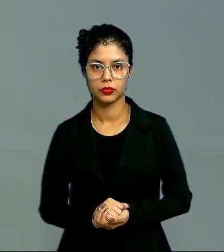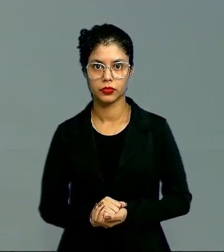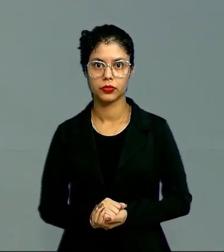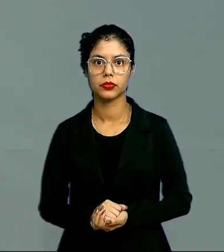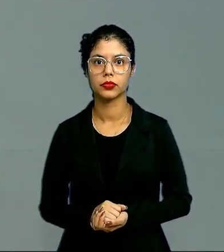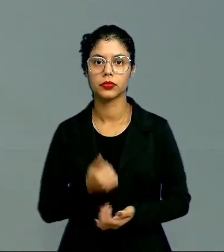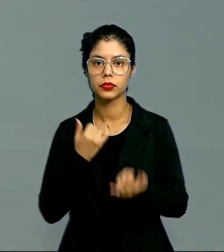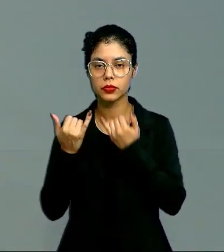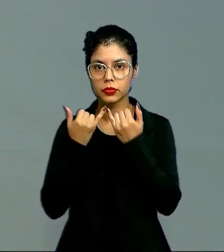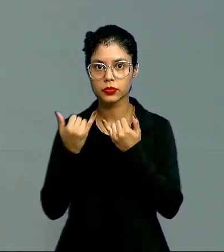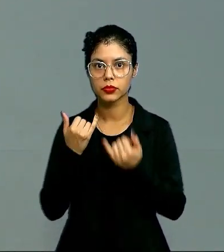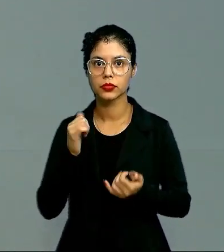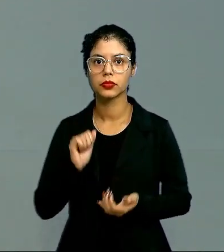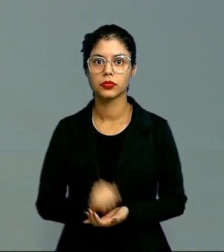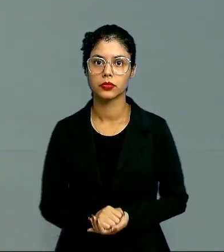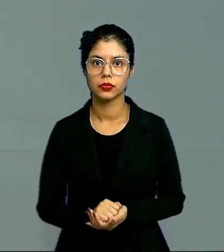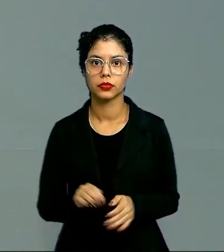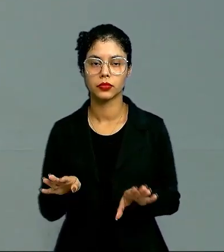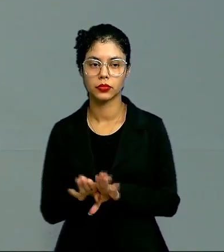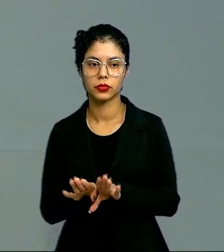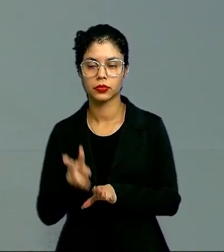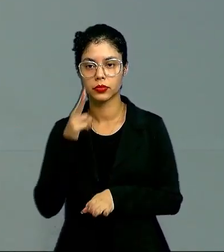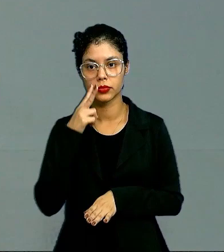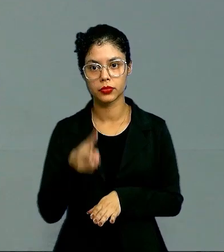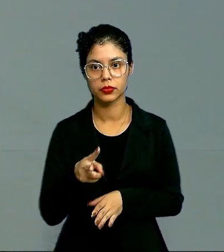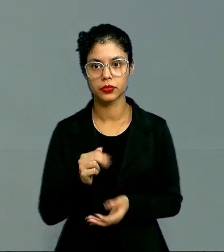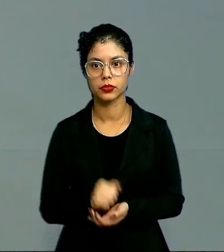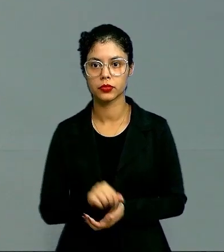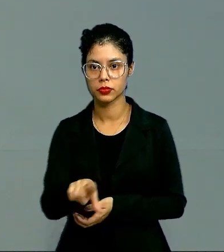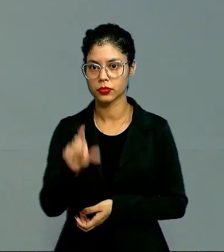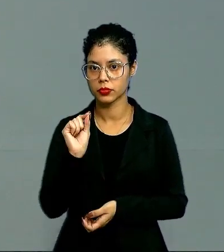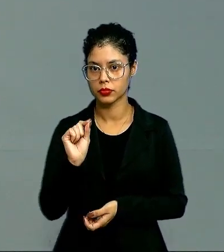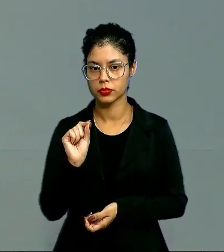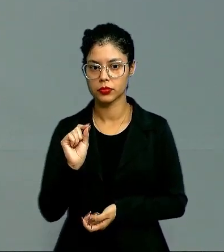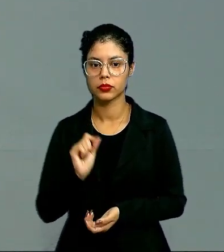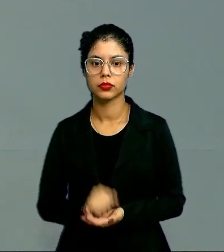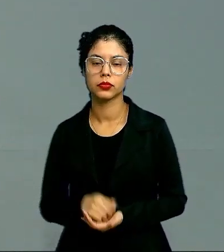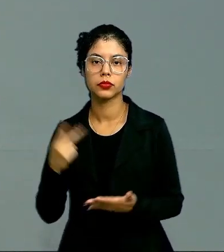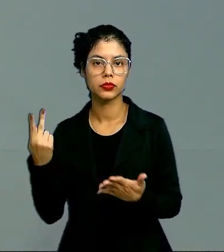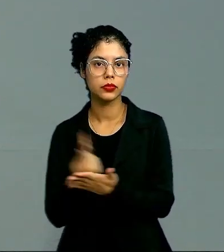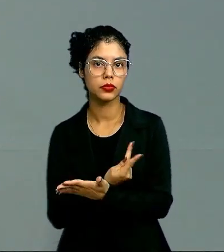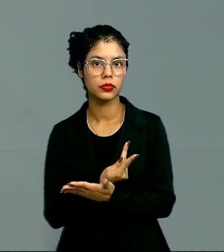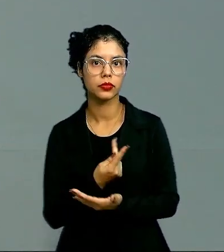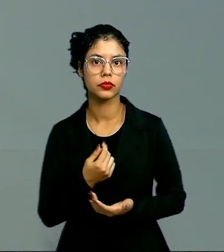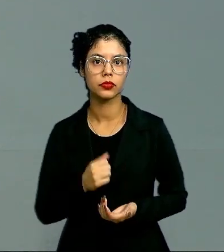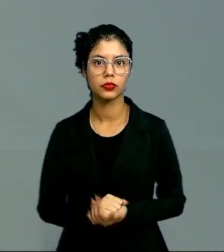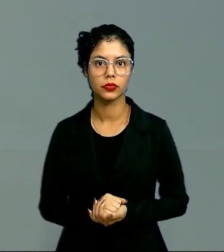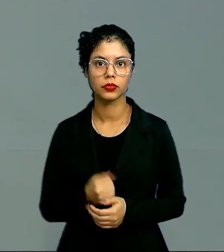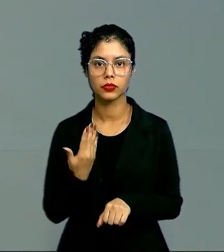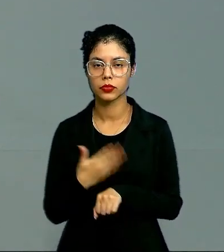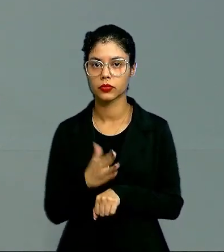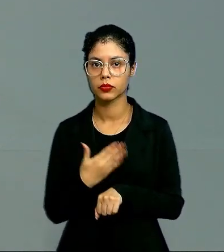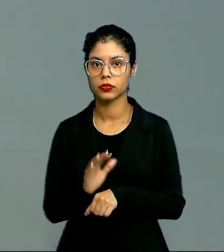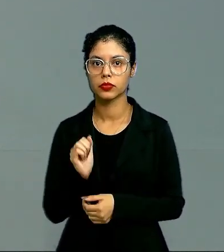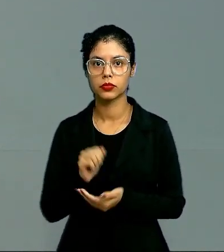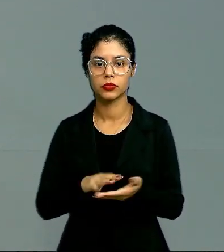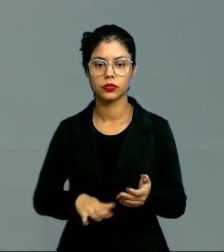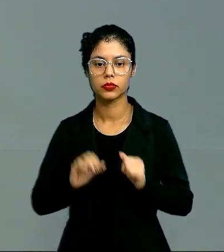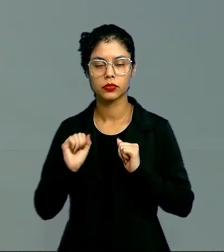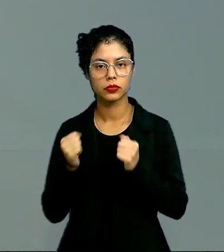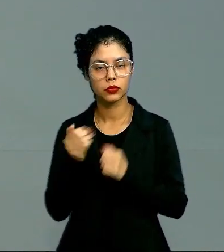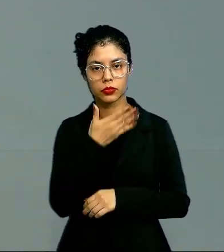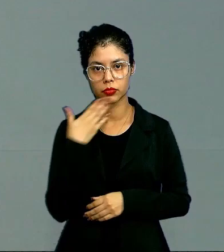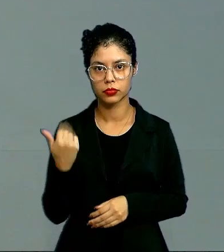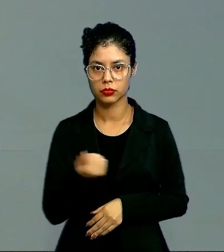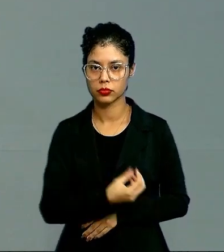enunciado. Então, assim, primeiro ele coloca de cara uma alternativa para que você erre, porque, querendo ou não, a prática de exercícios ela vai